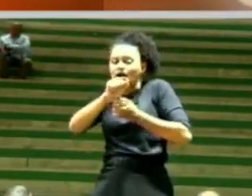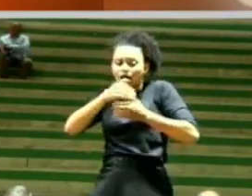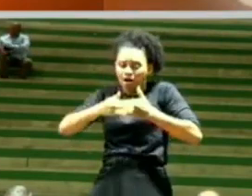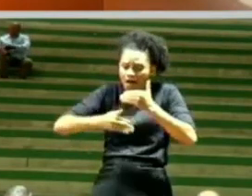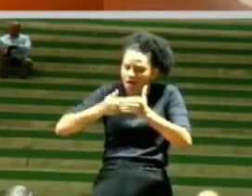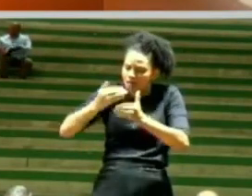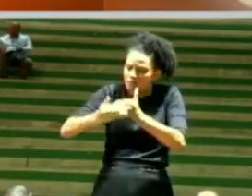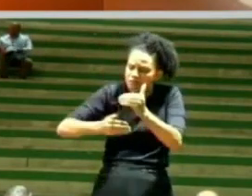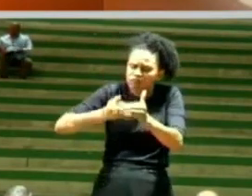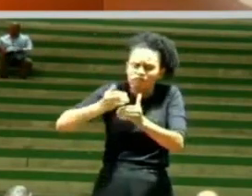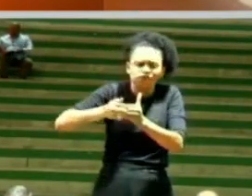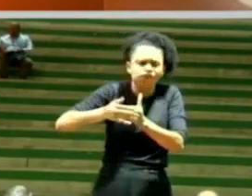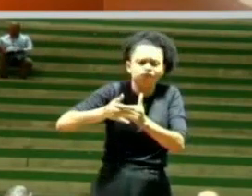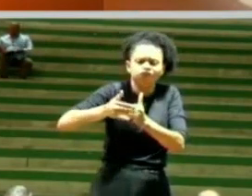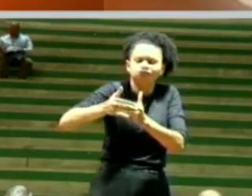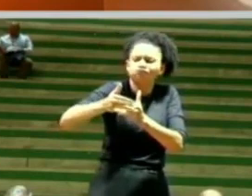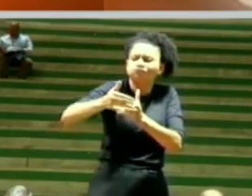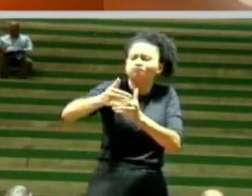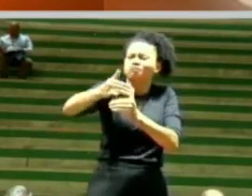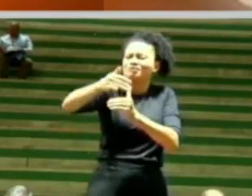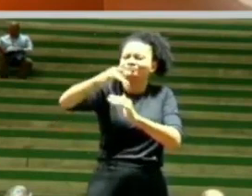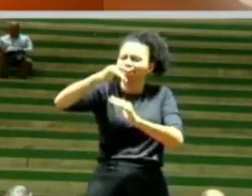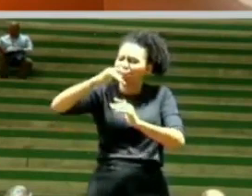dos anos a notifica.